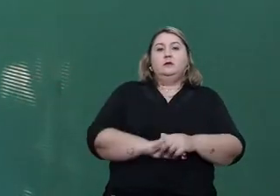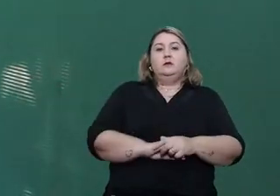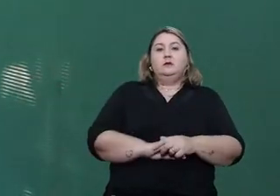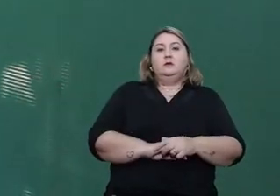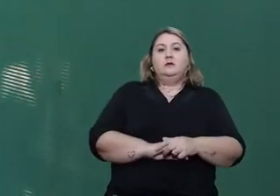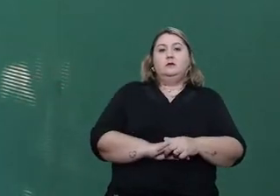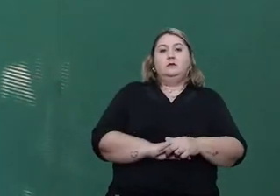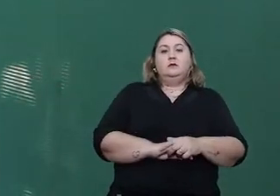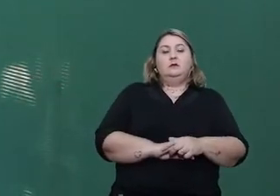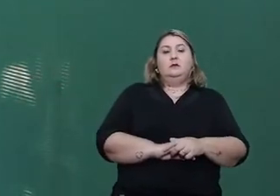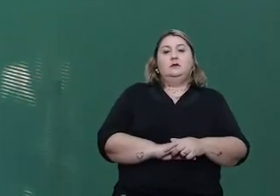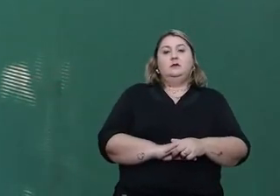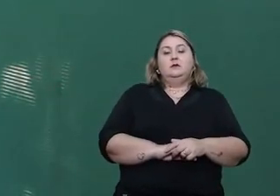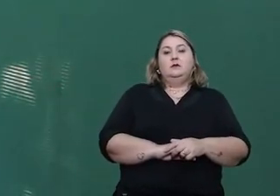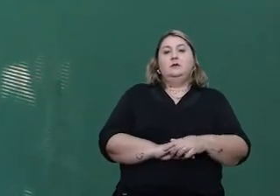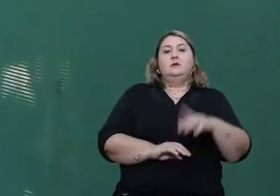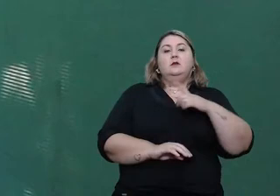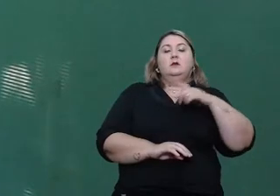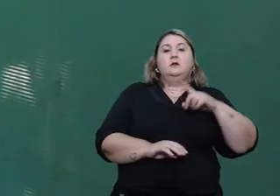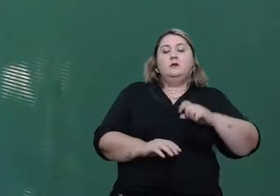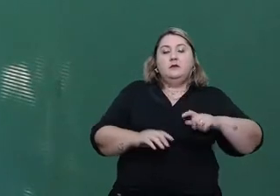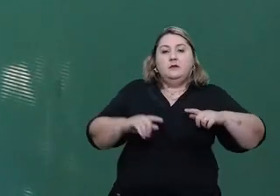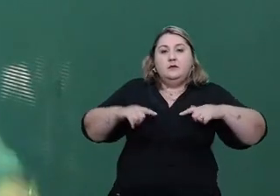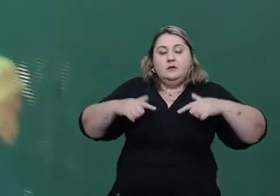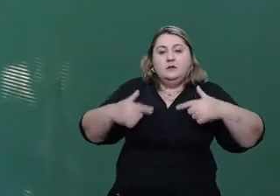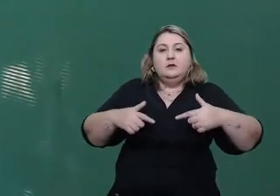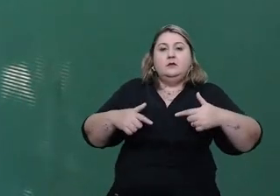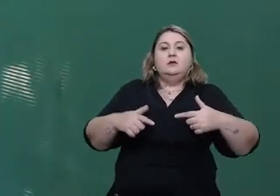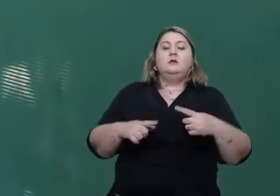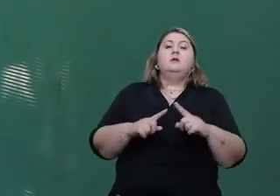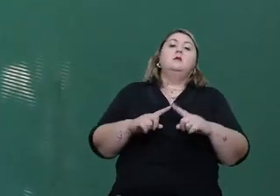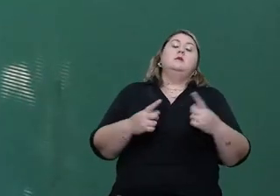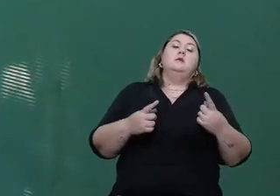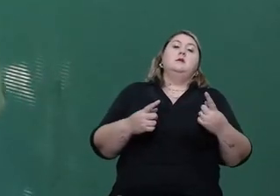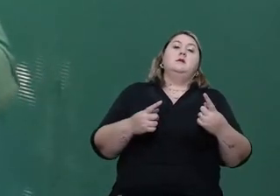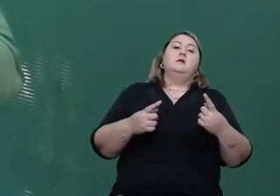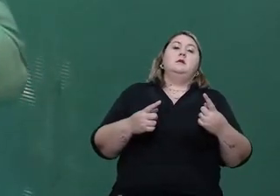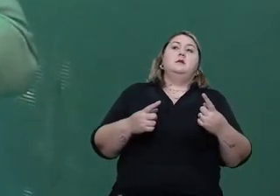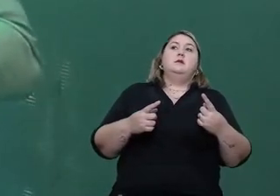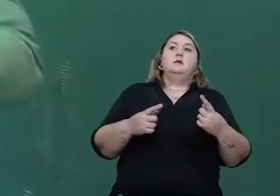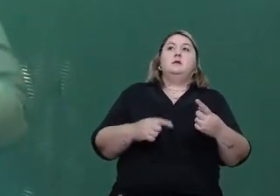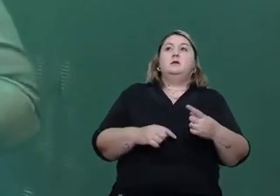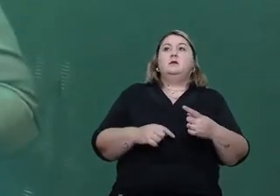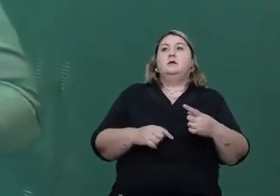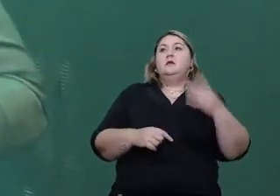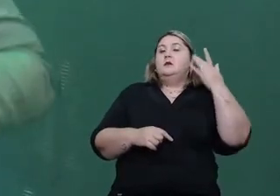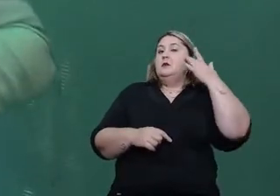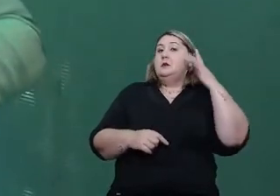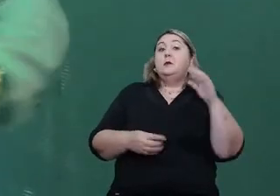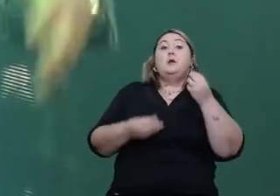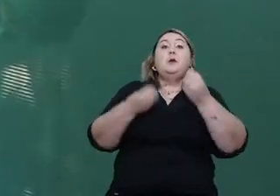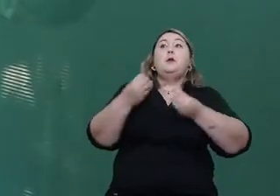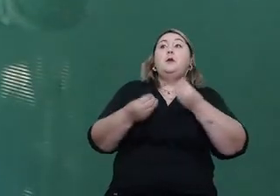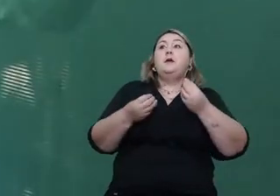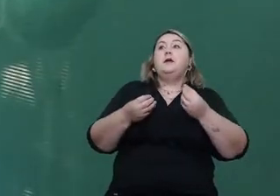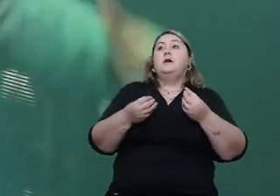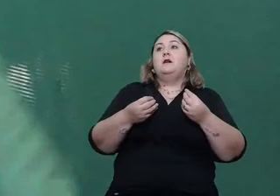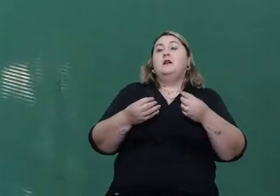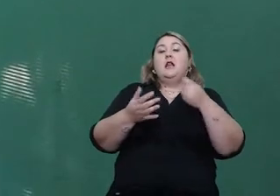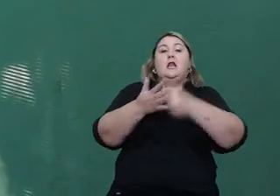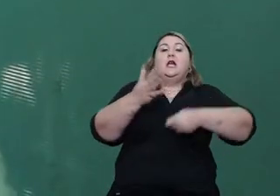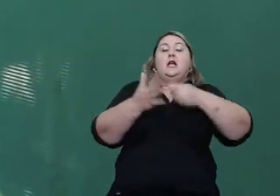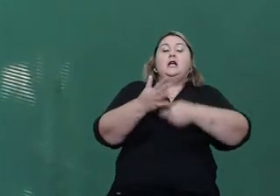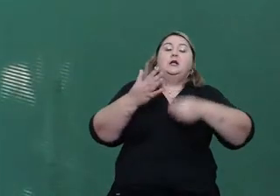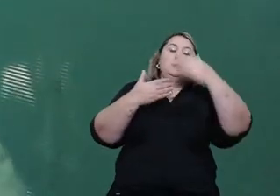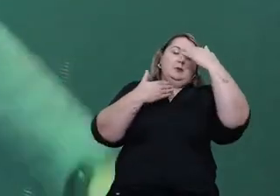Thales tá falando parabéns à equipe pelo esforço de reestabelecer a transmissão. Thales, Você não imagina o quanto que a gente aqui